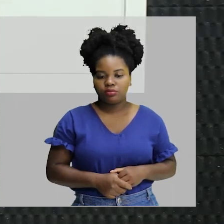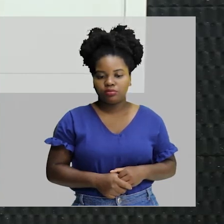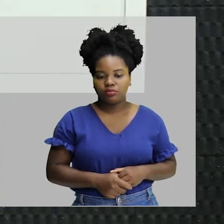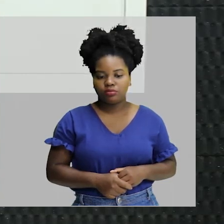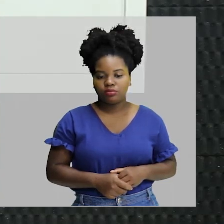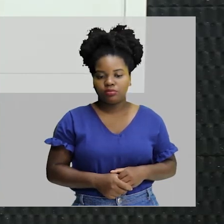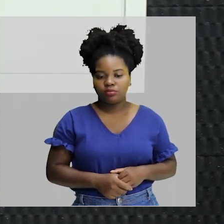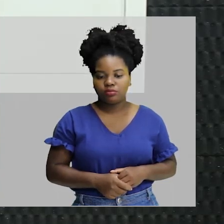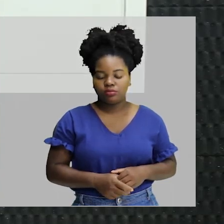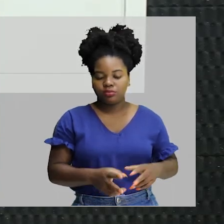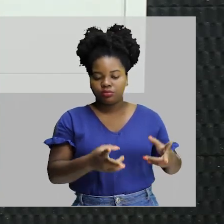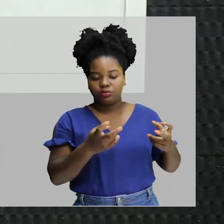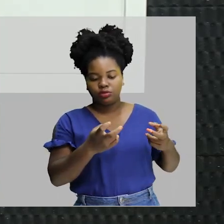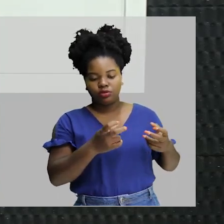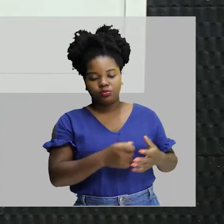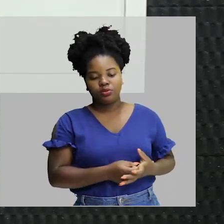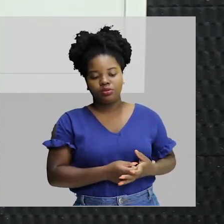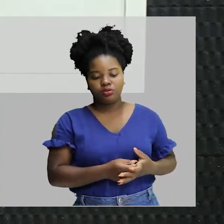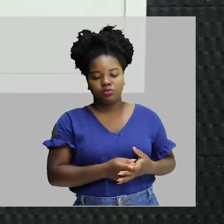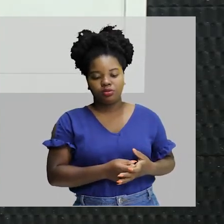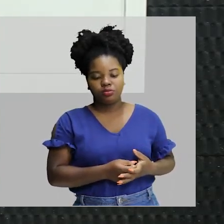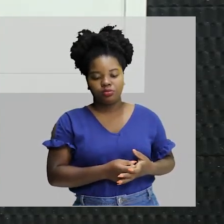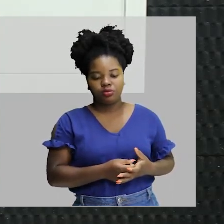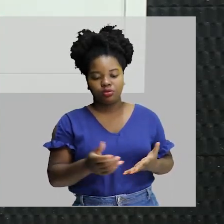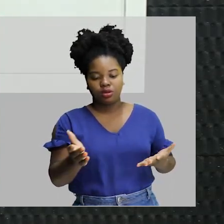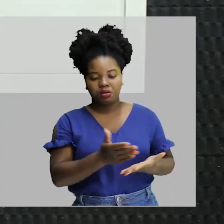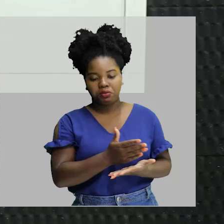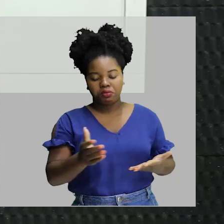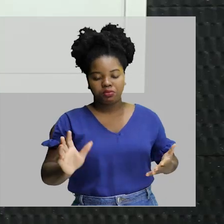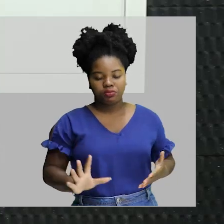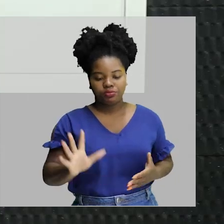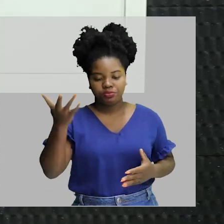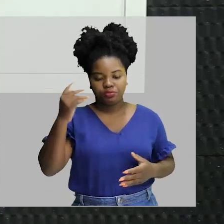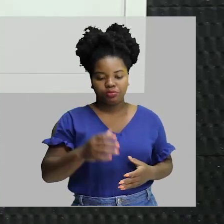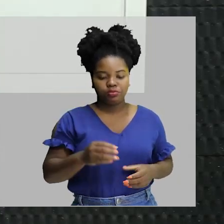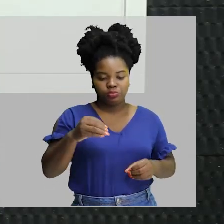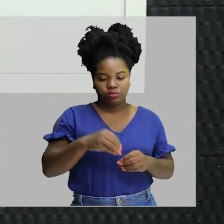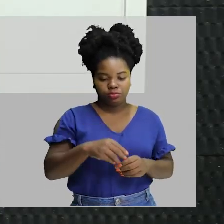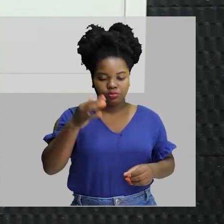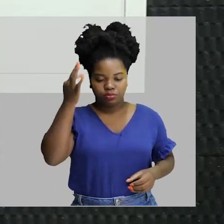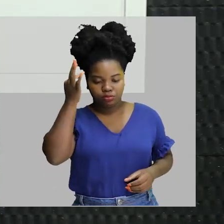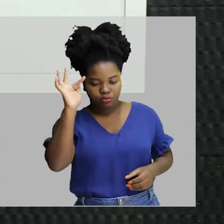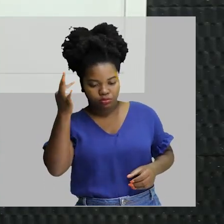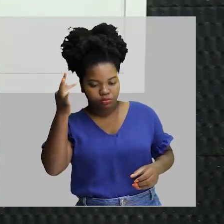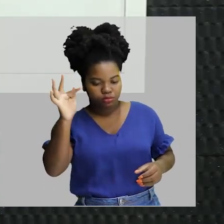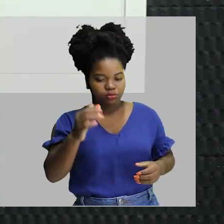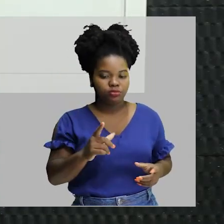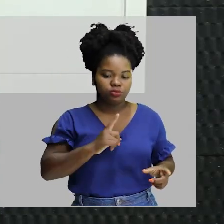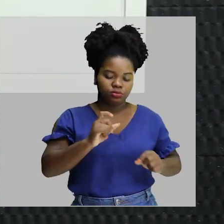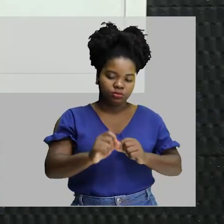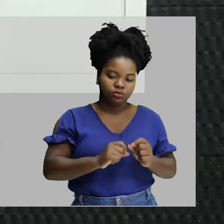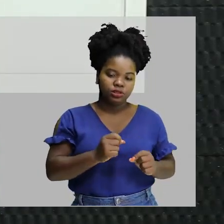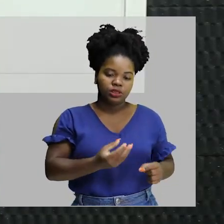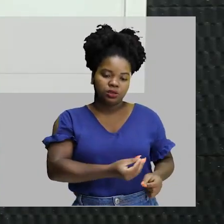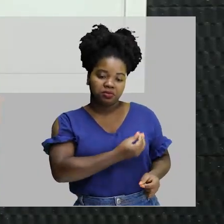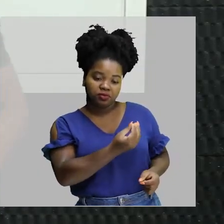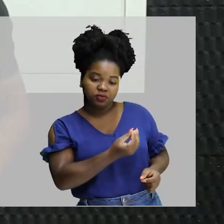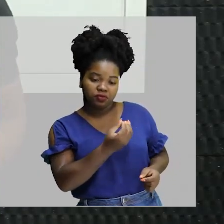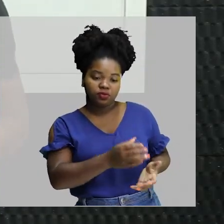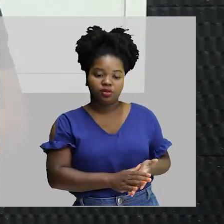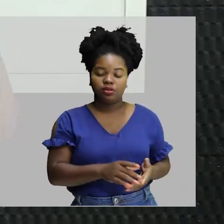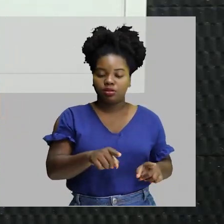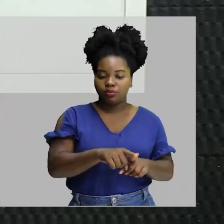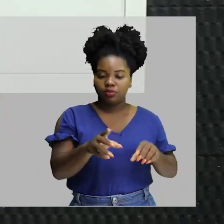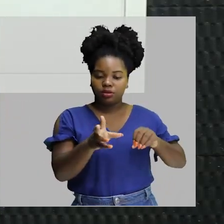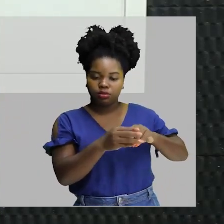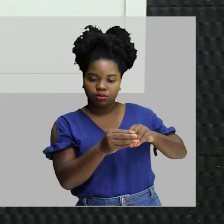interpretamos determinados fenômenos dentro da filosofia, levado à vida, ao próprio